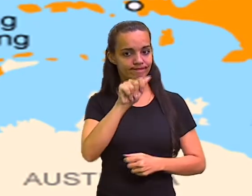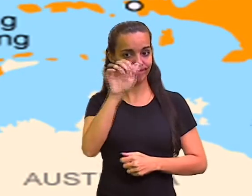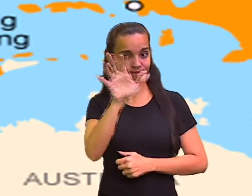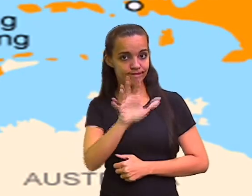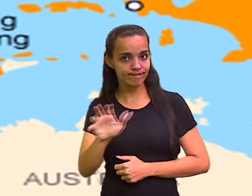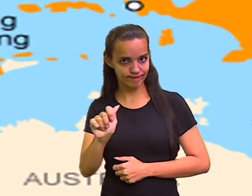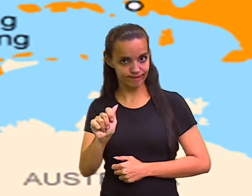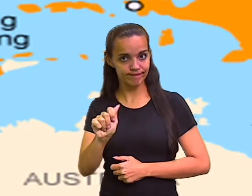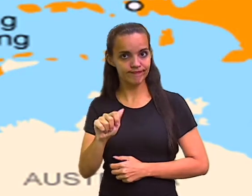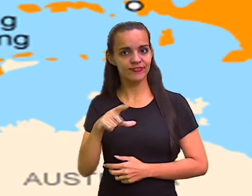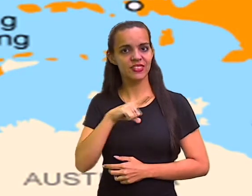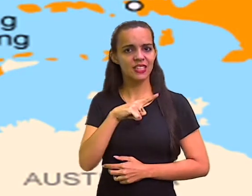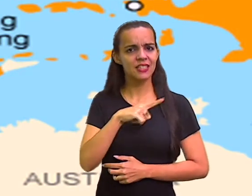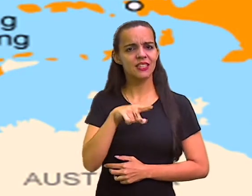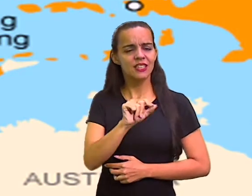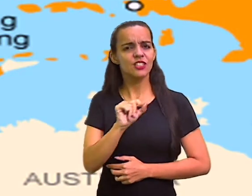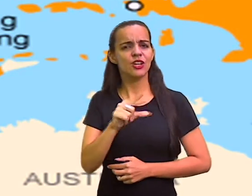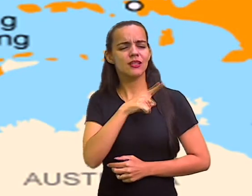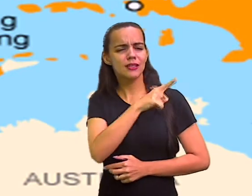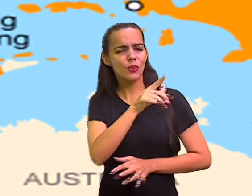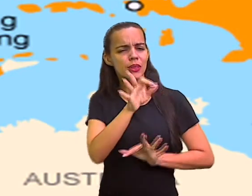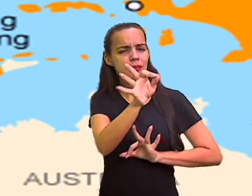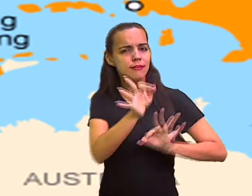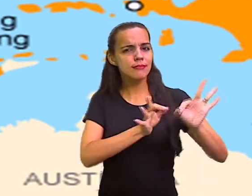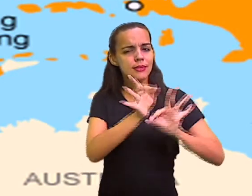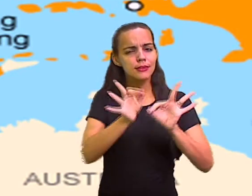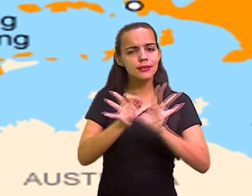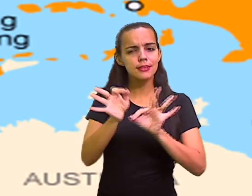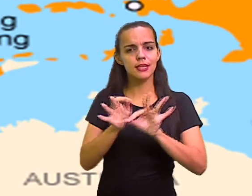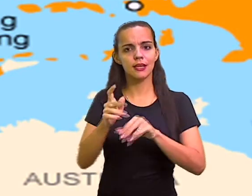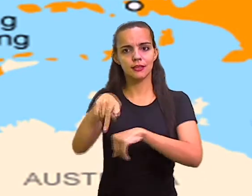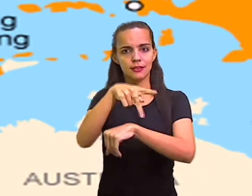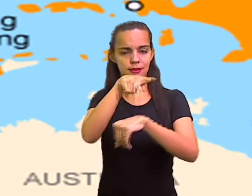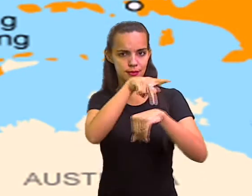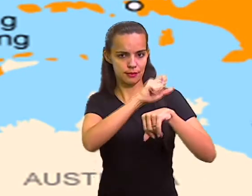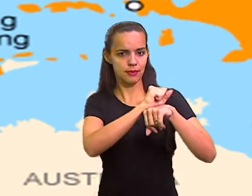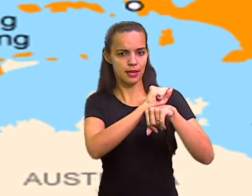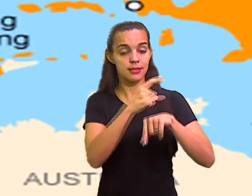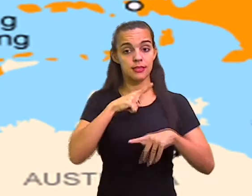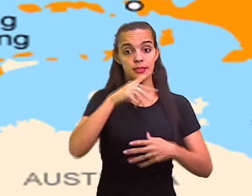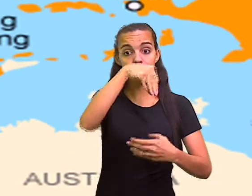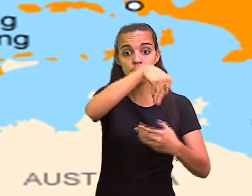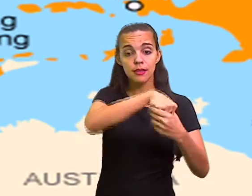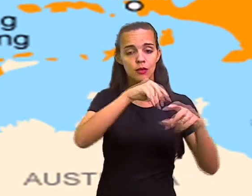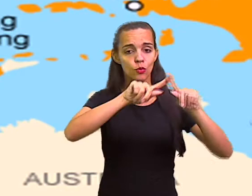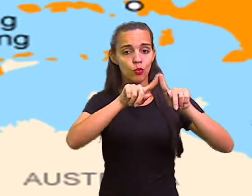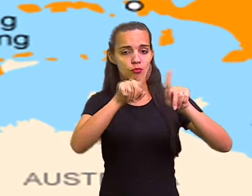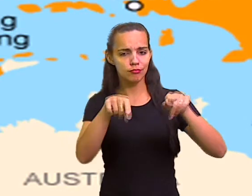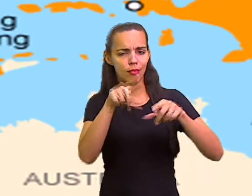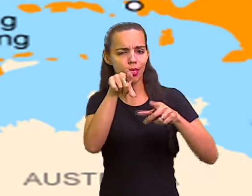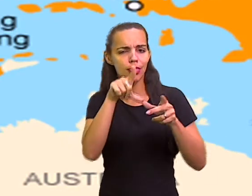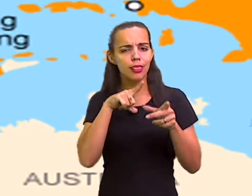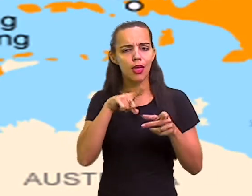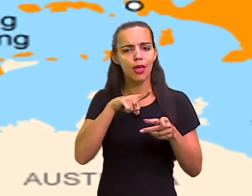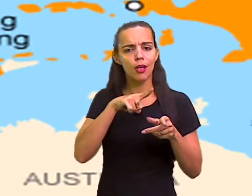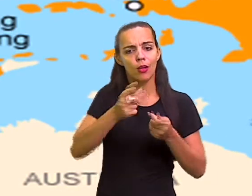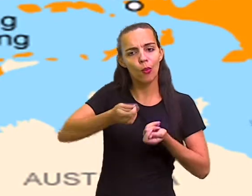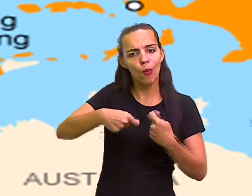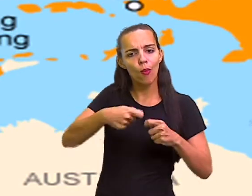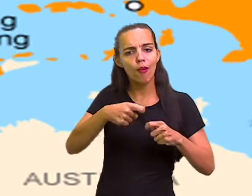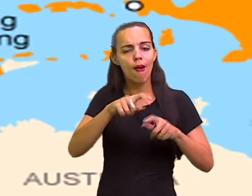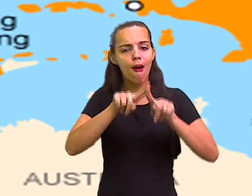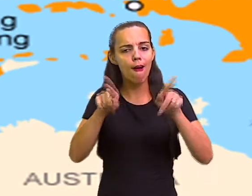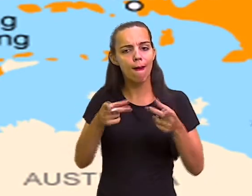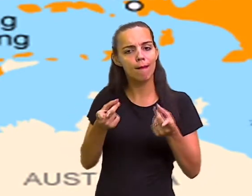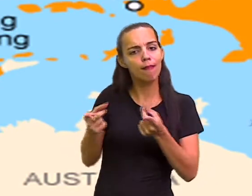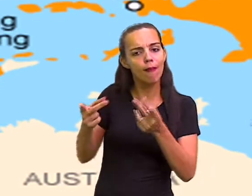A posição estratégica do país promoveu o comércio internacional. O comércio, desde então,